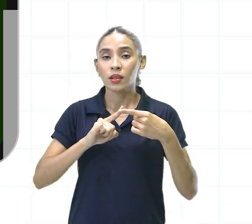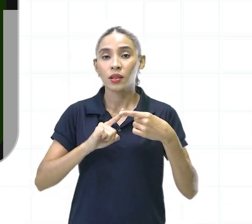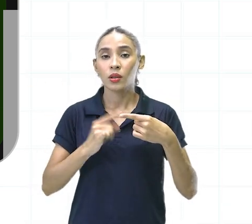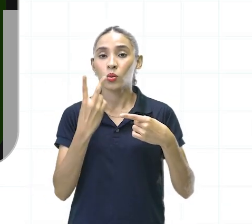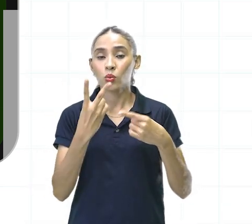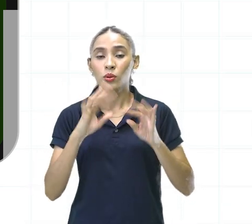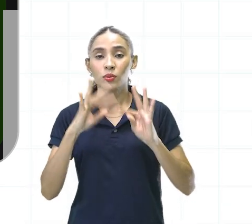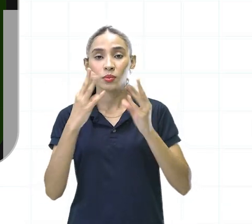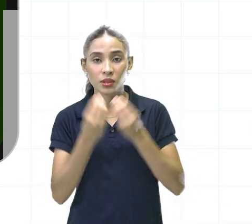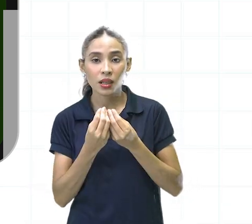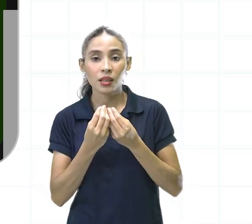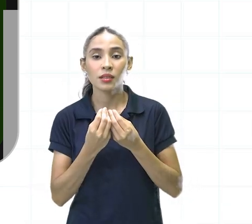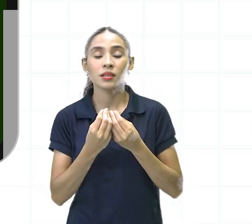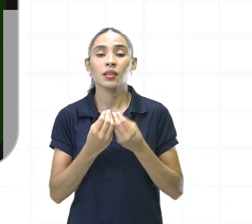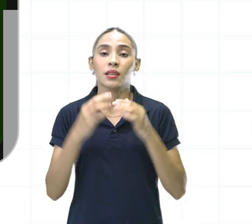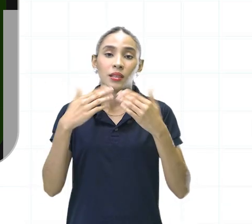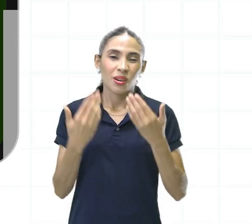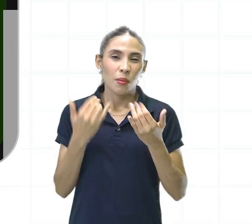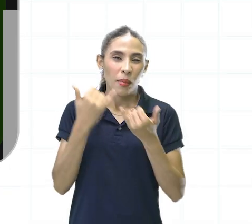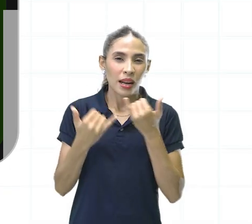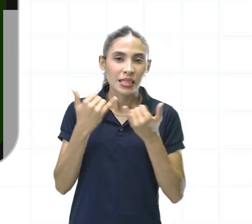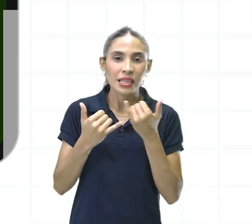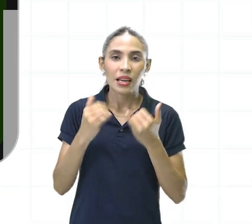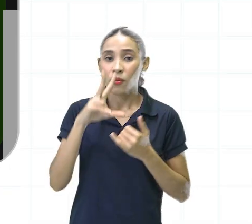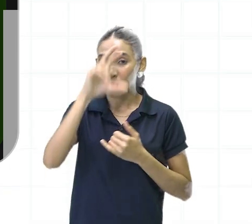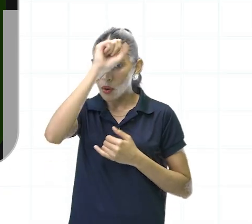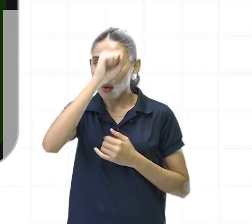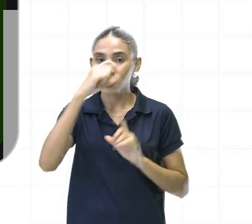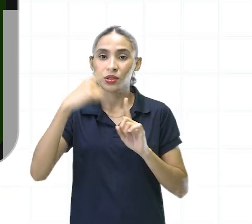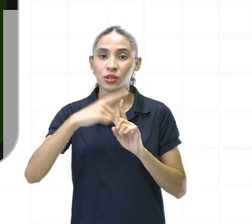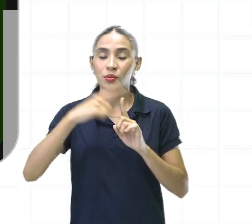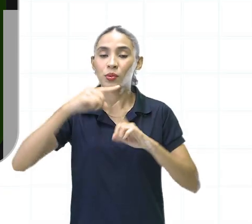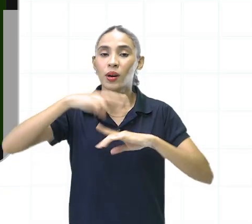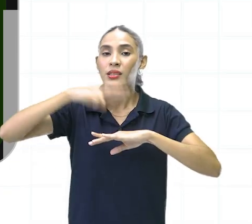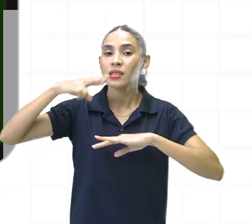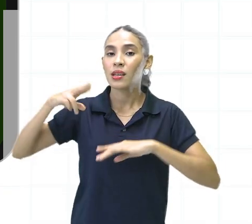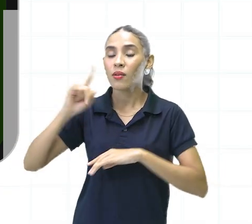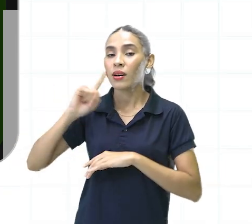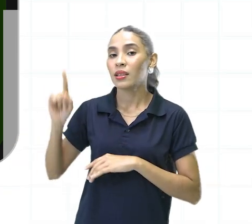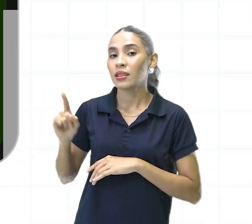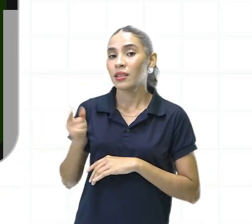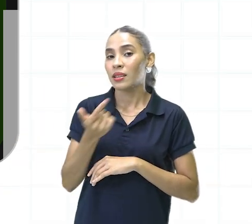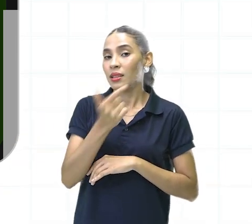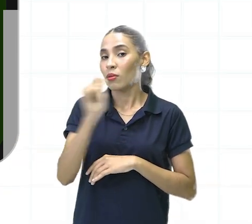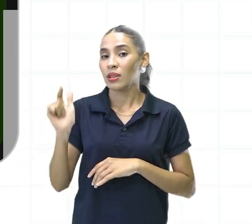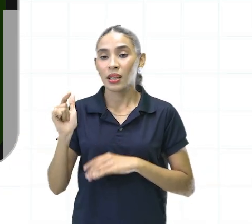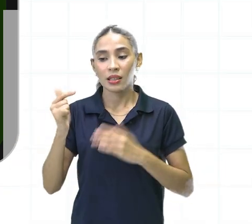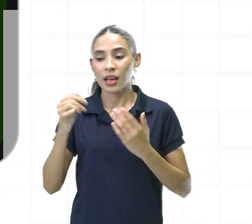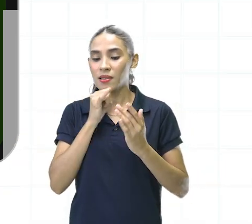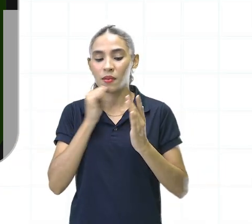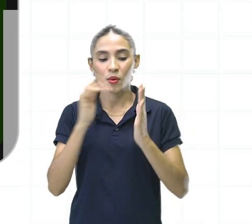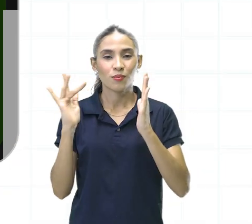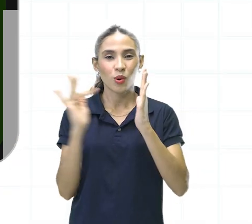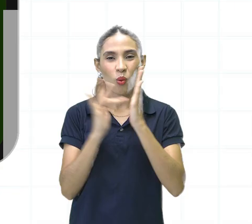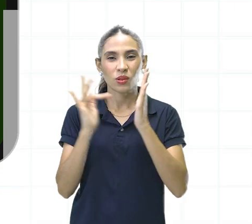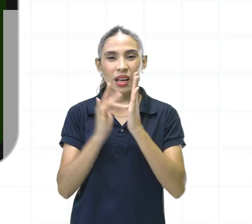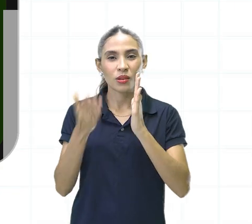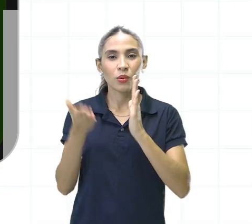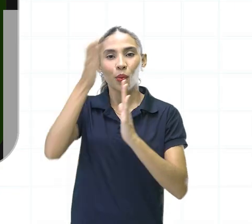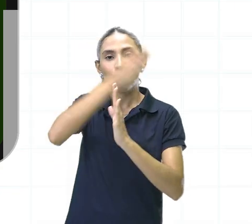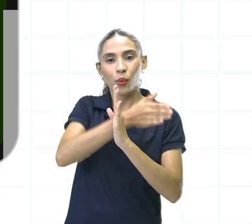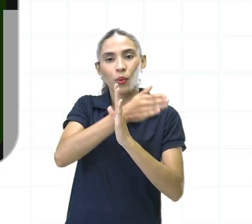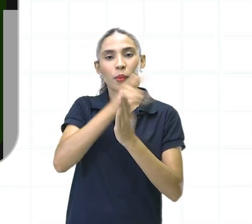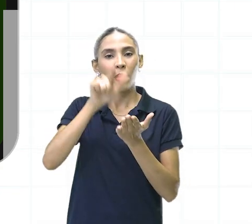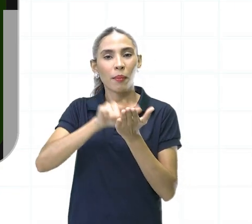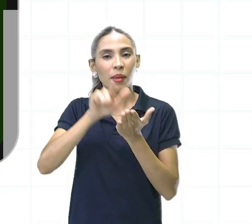por 2 partículas e, apesar de parecer forte esse tipo de radiação, ela não atravessa nenhuma folha de papel.